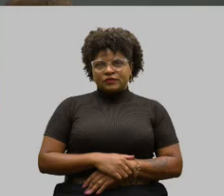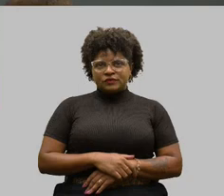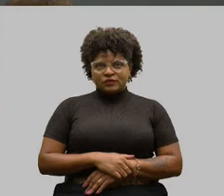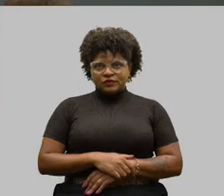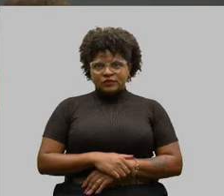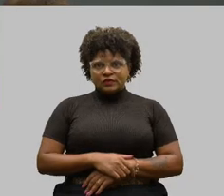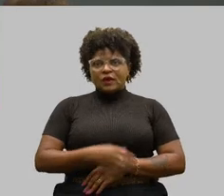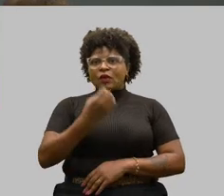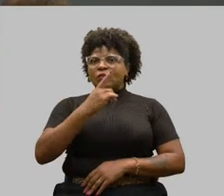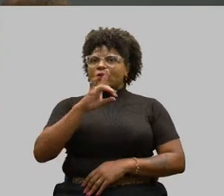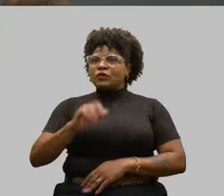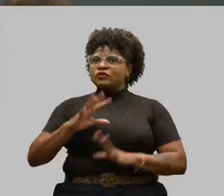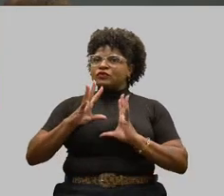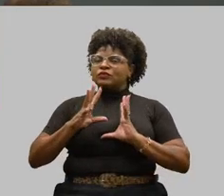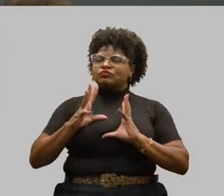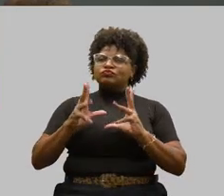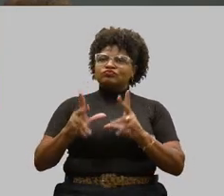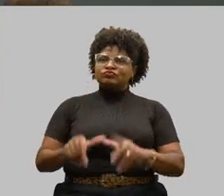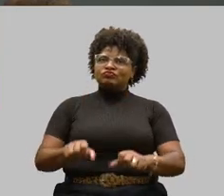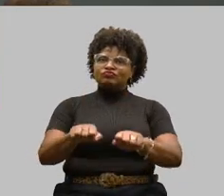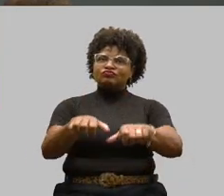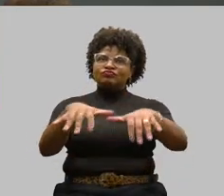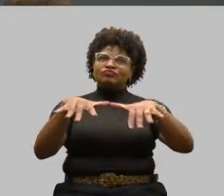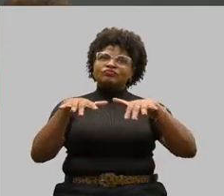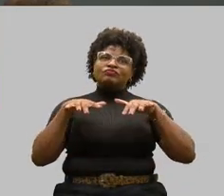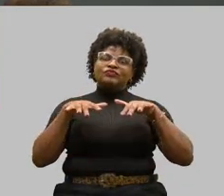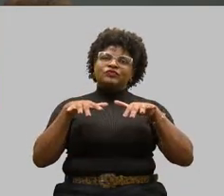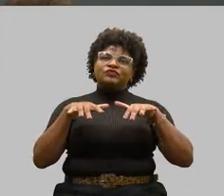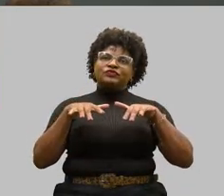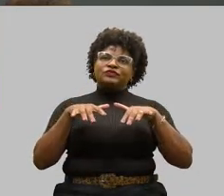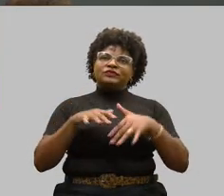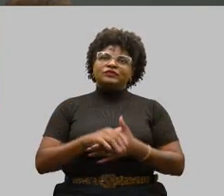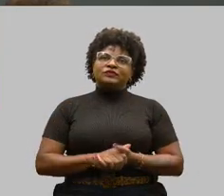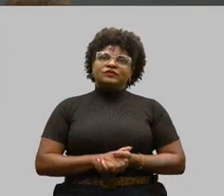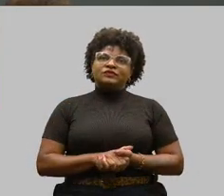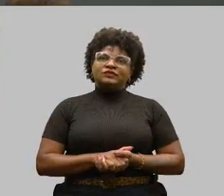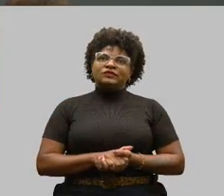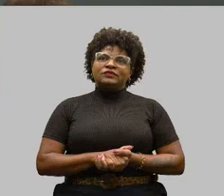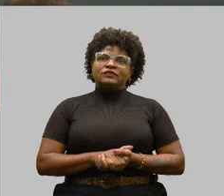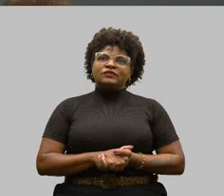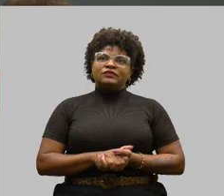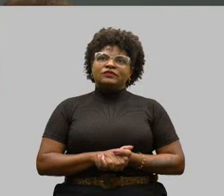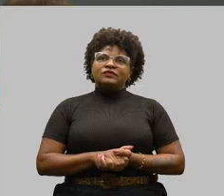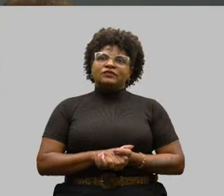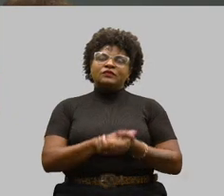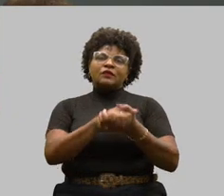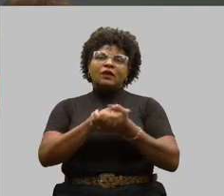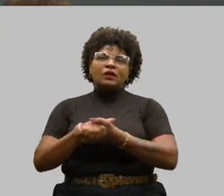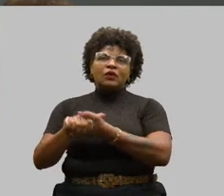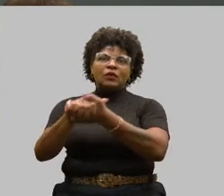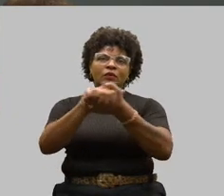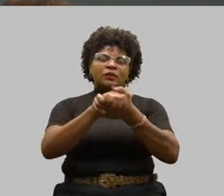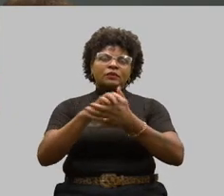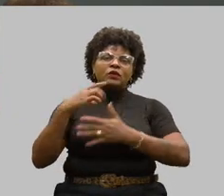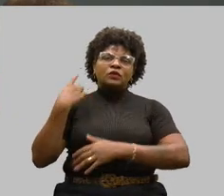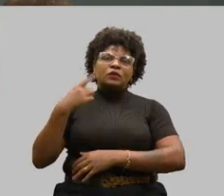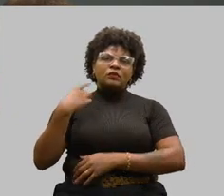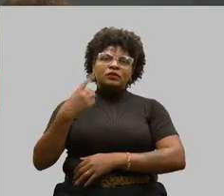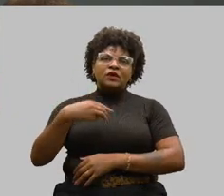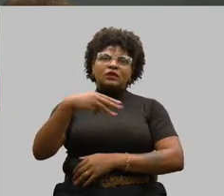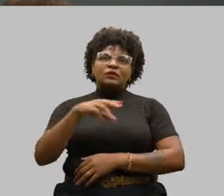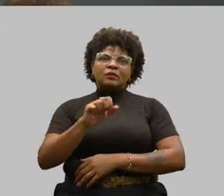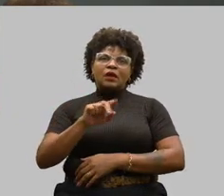Bom dia a todos bom dia a todos Bom dia é comprimento o deputado Dr Maurício